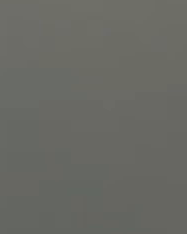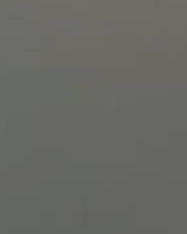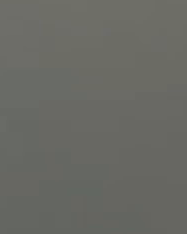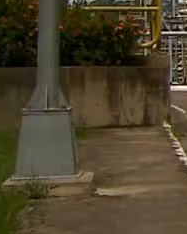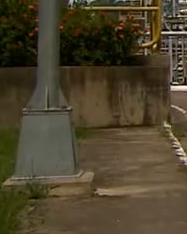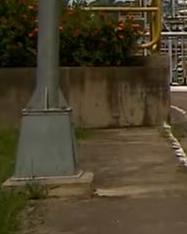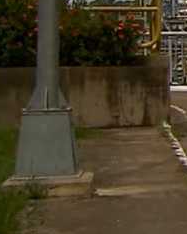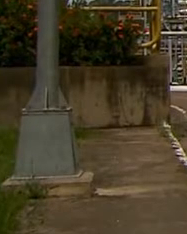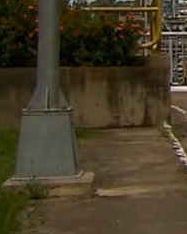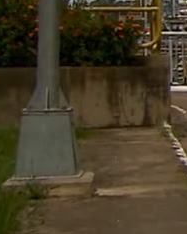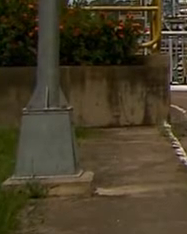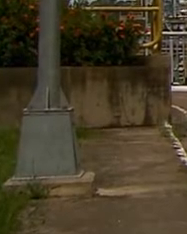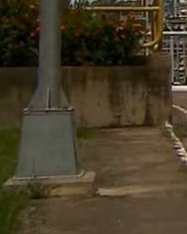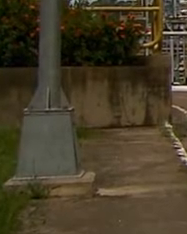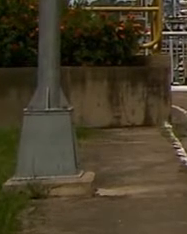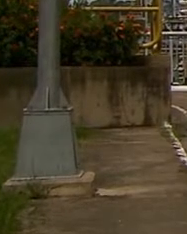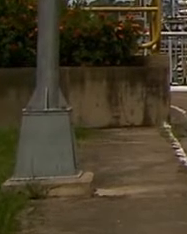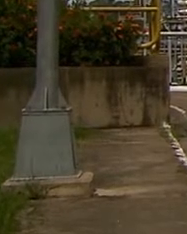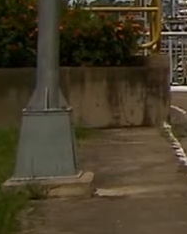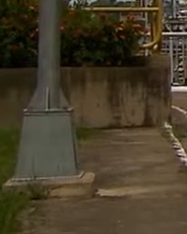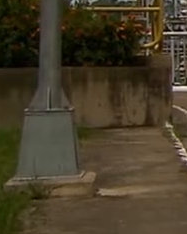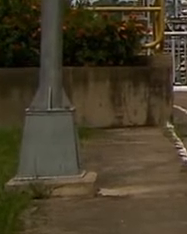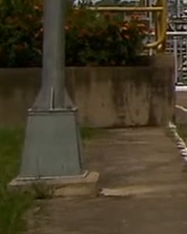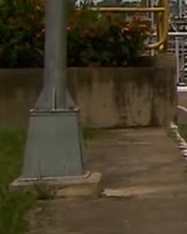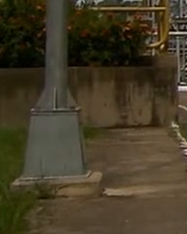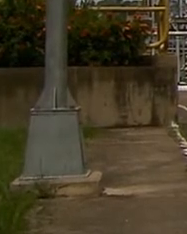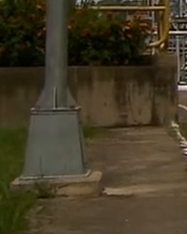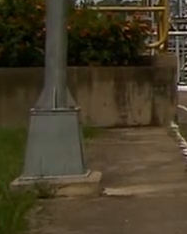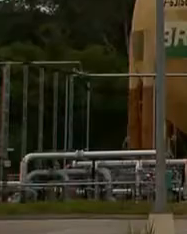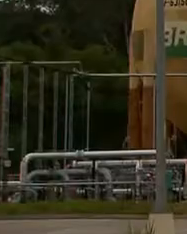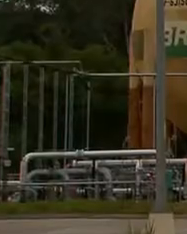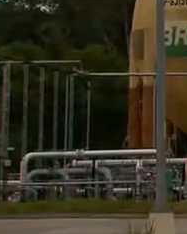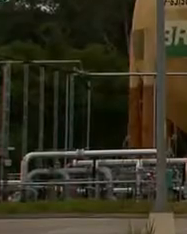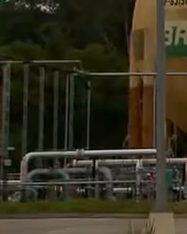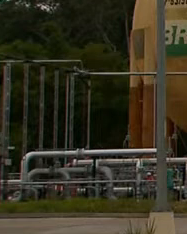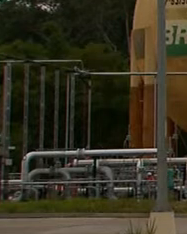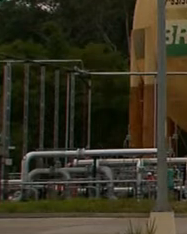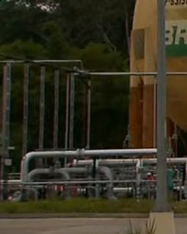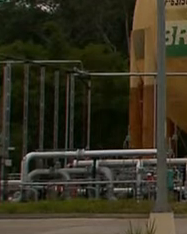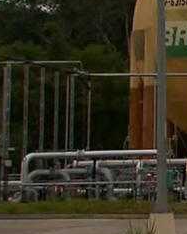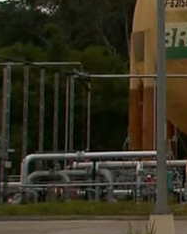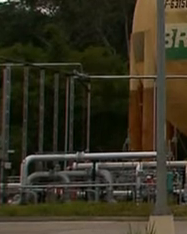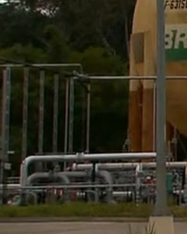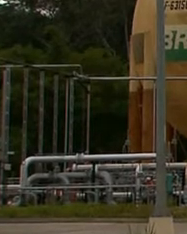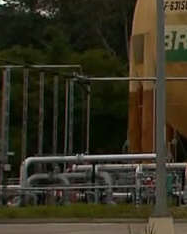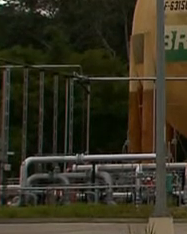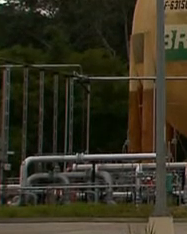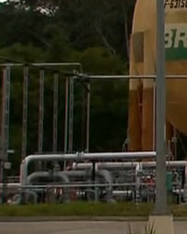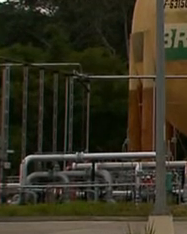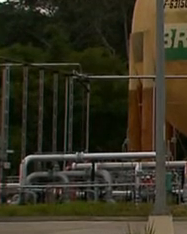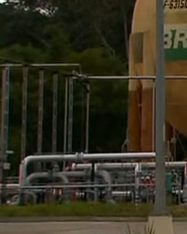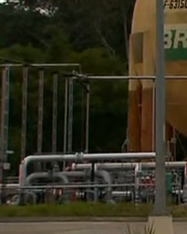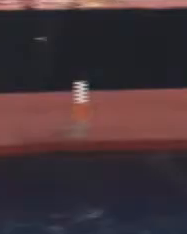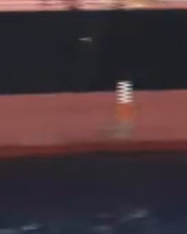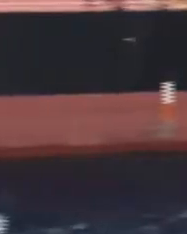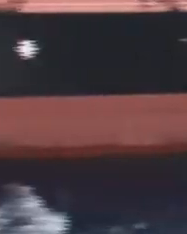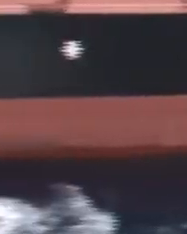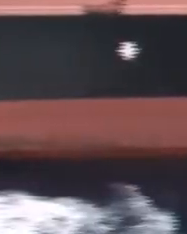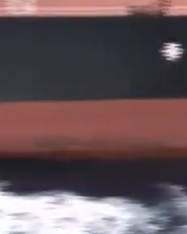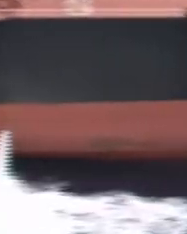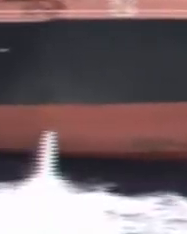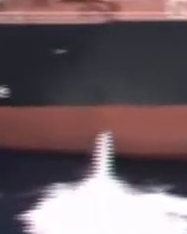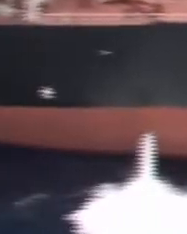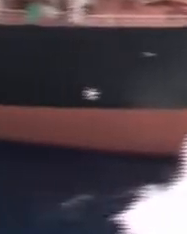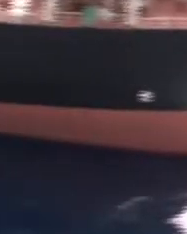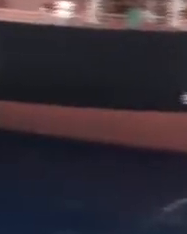já registrada. Esse crescimento deve-se principalmente ao recorde na produção no pré-sal, com a entrada de novos poços